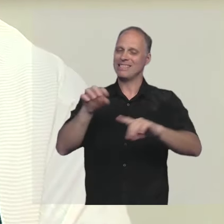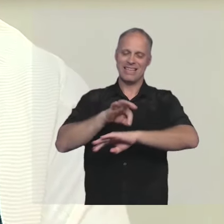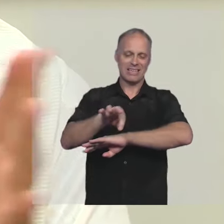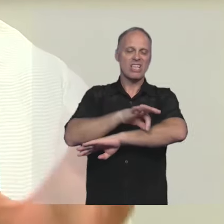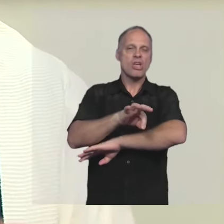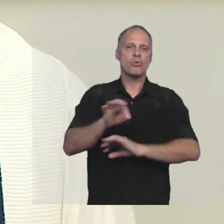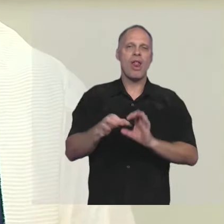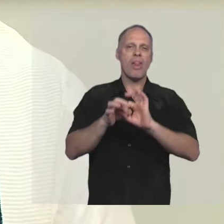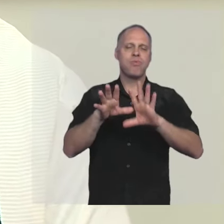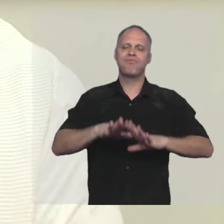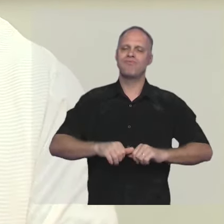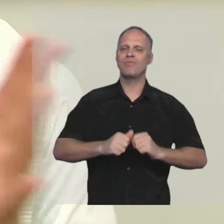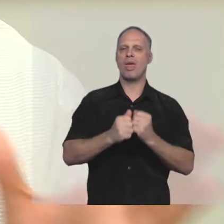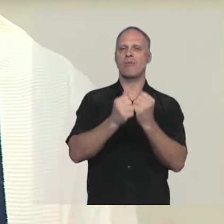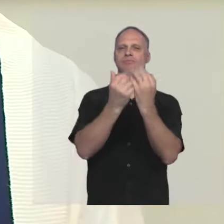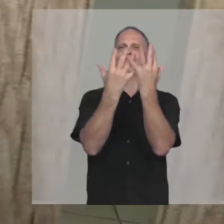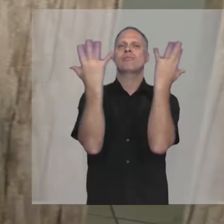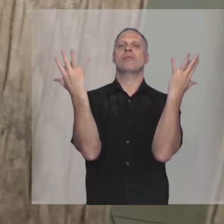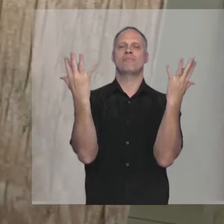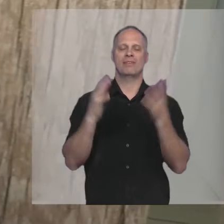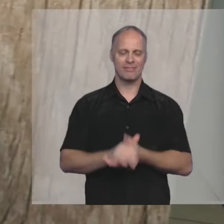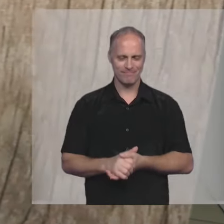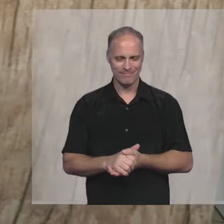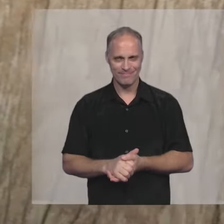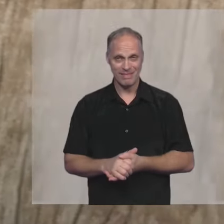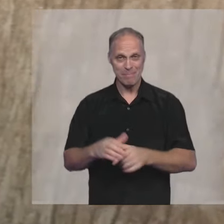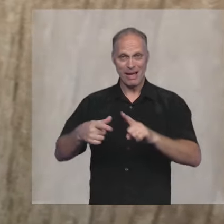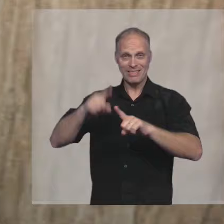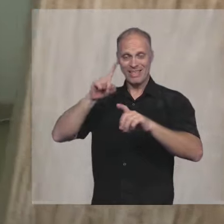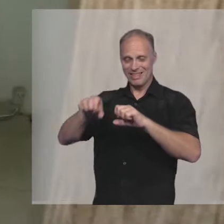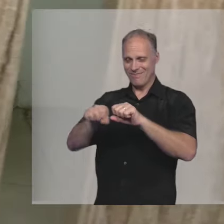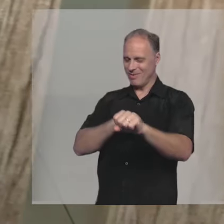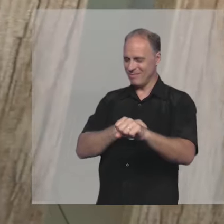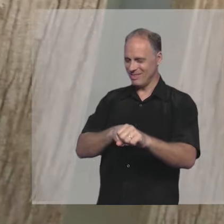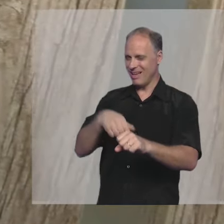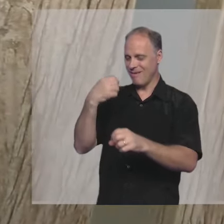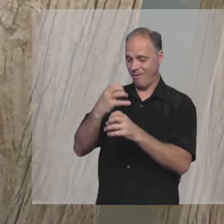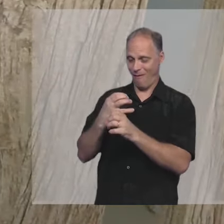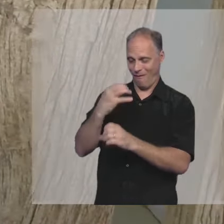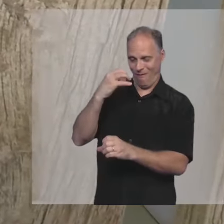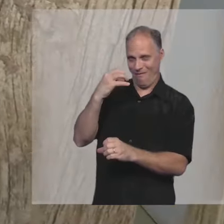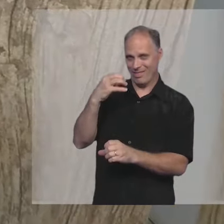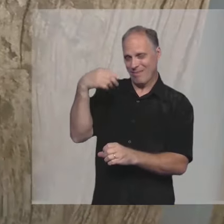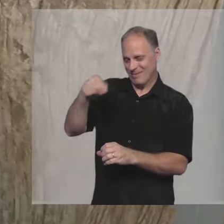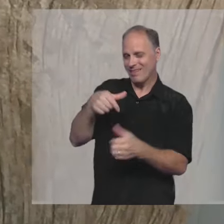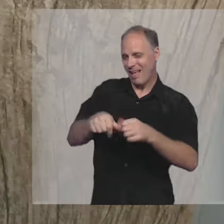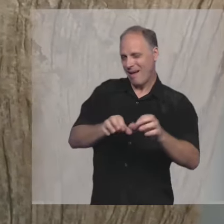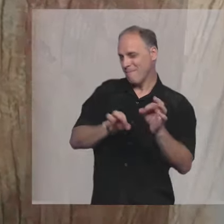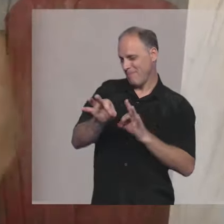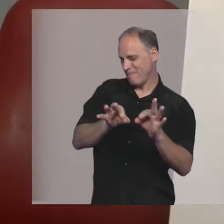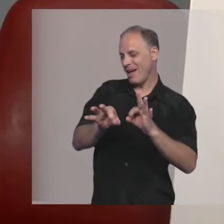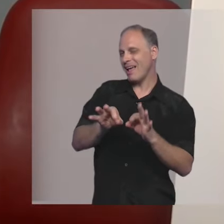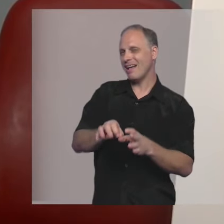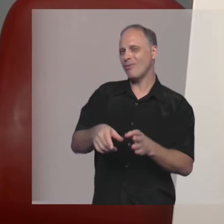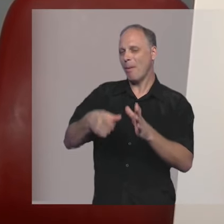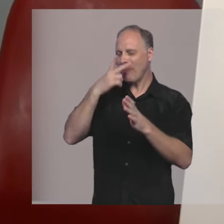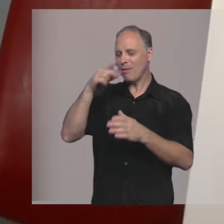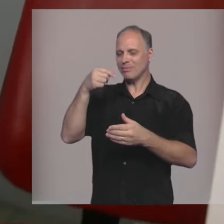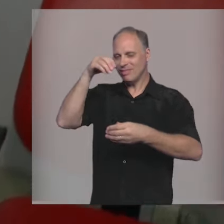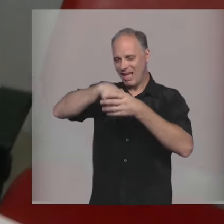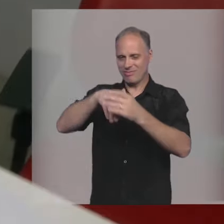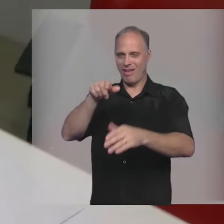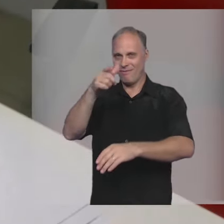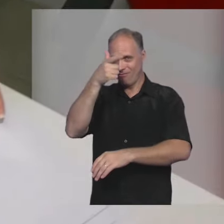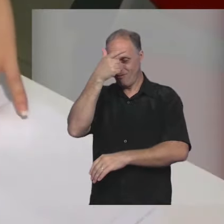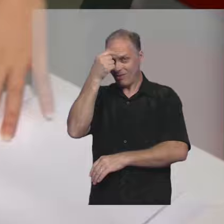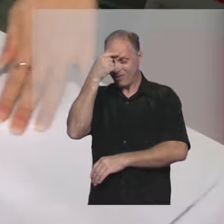arquitetura, ela é um leque, né? Mas mesmo antes de pegar o canudo, é preciso se preparar. Apesar de ainda estar